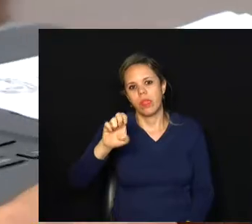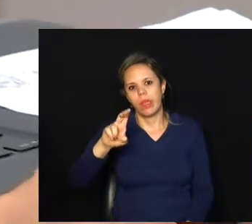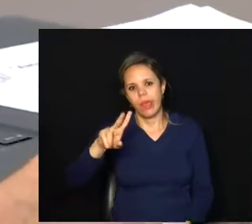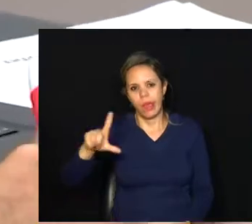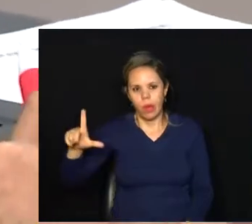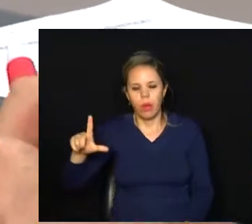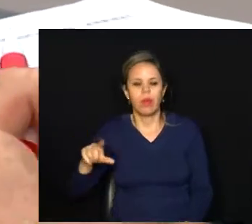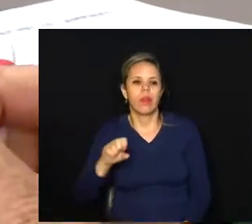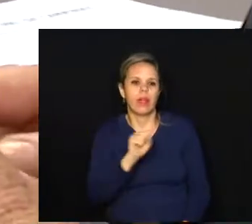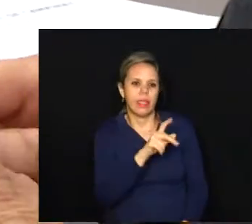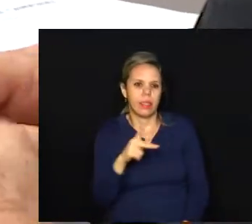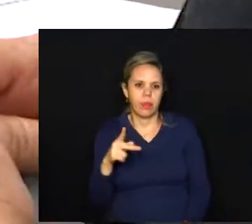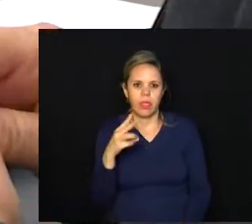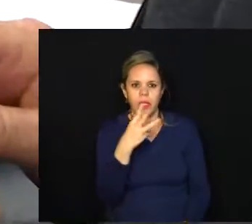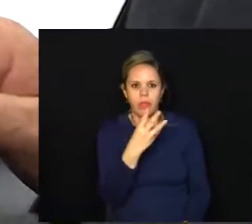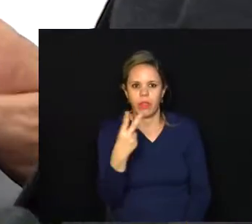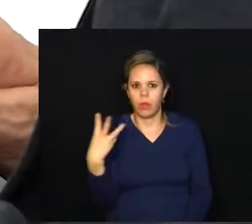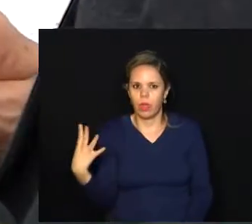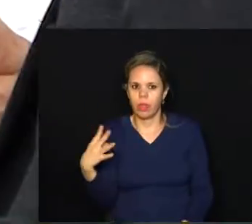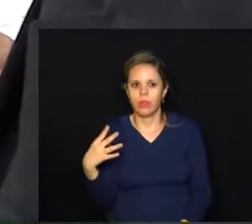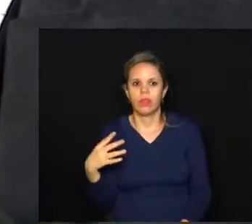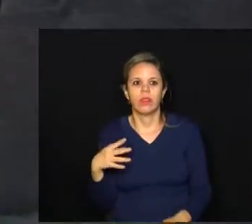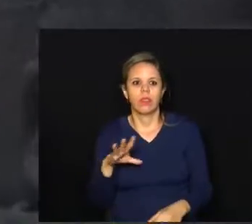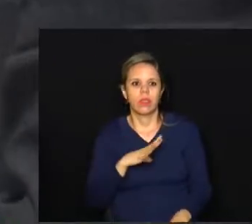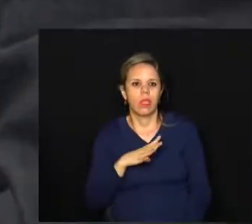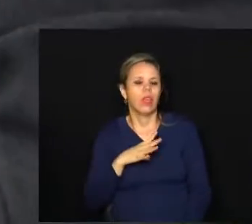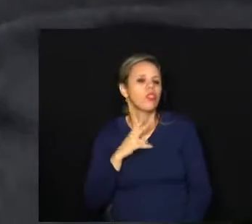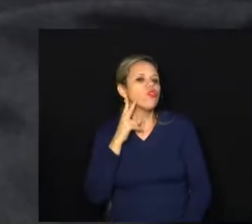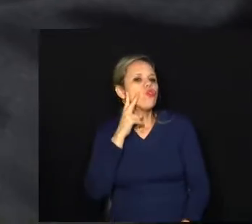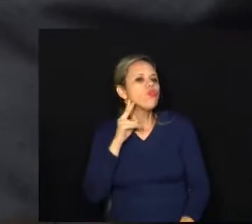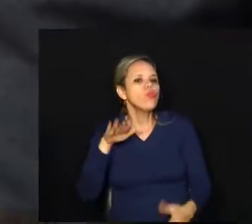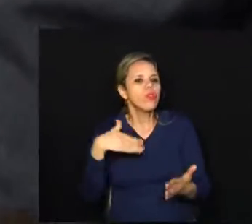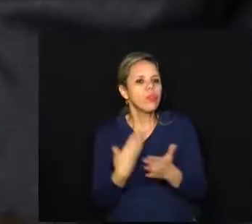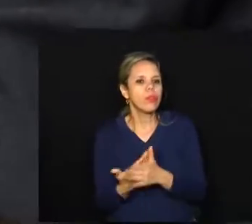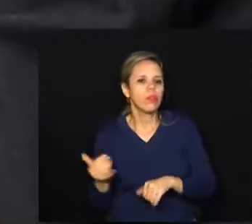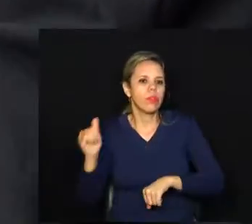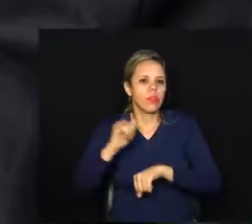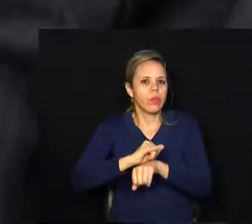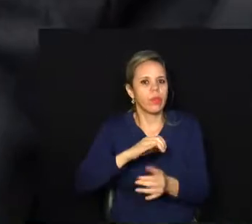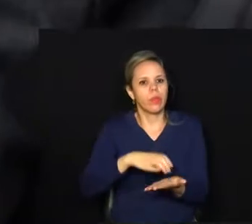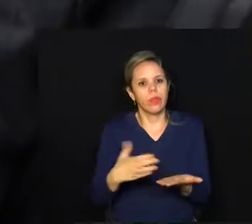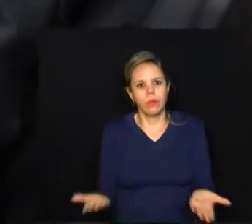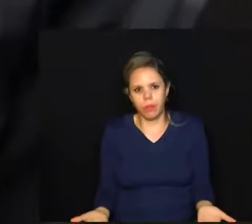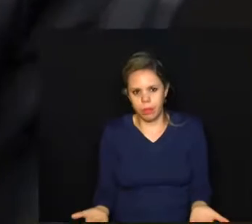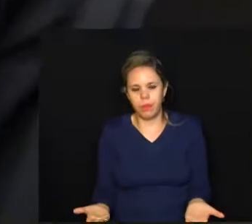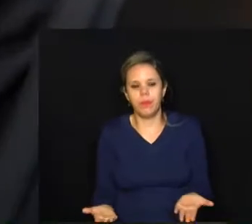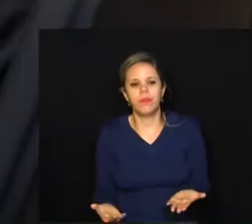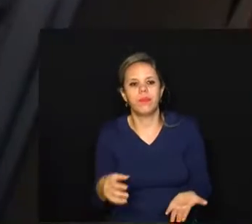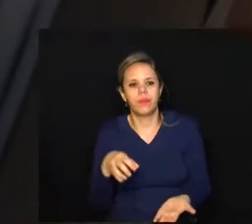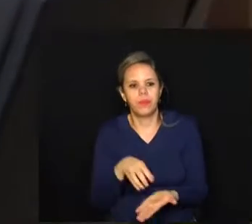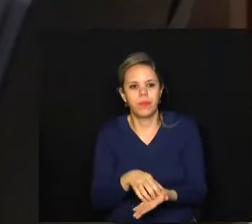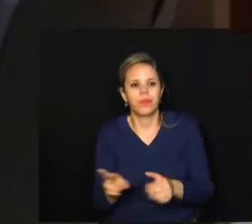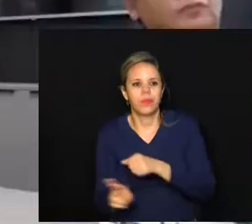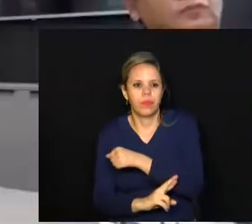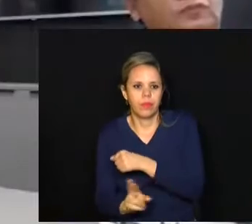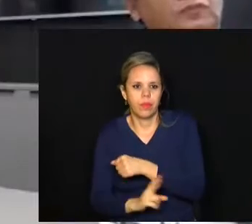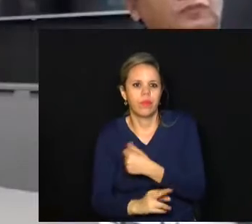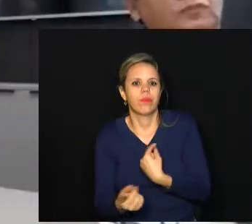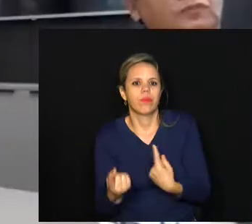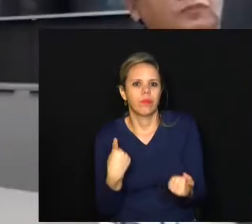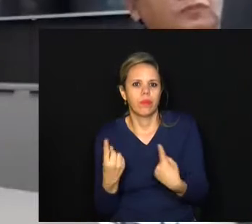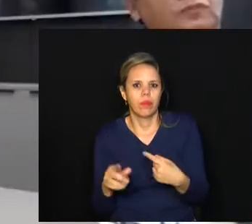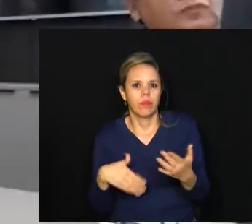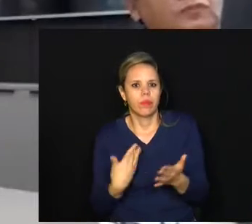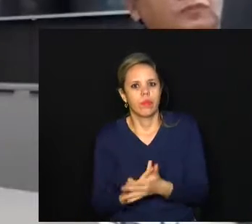SP-324, que liga Vinhedo ao aeroporto de Viracopos. A diretoria do Departamento de Estradas de Rodagem informou que até o